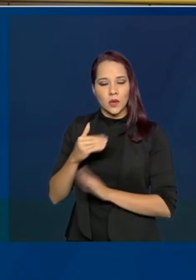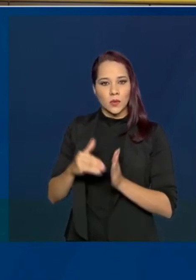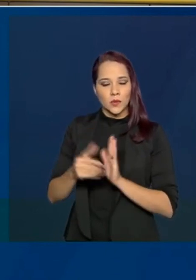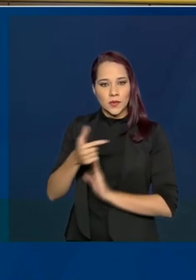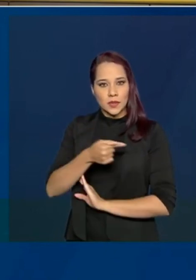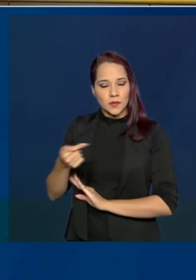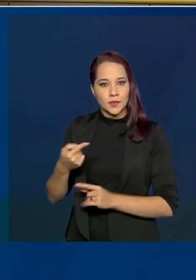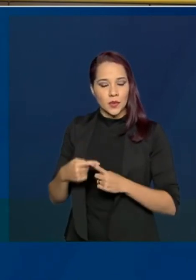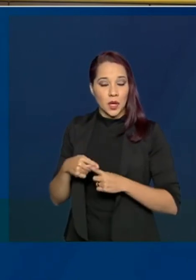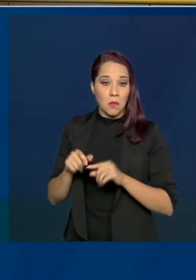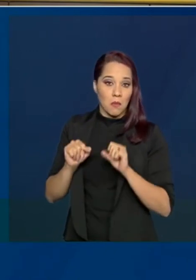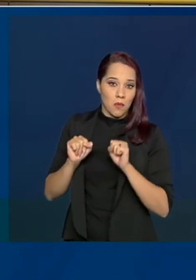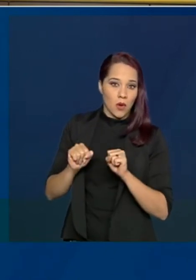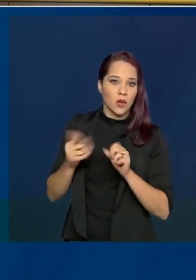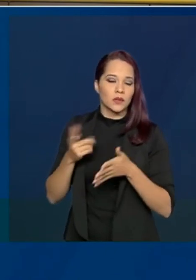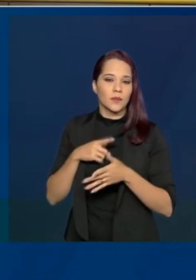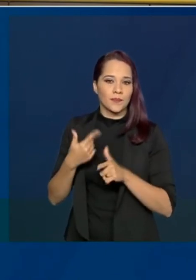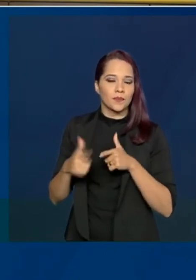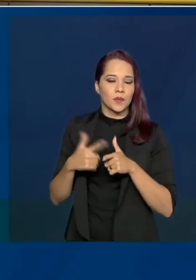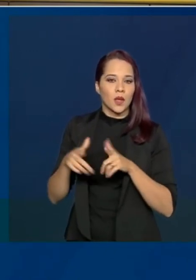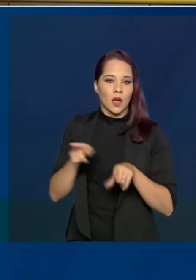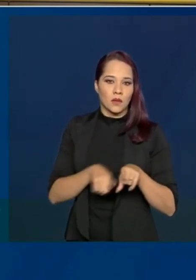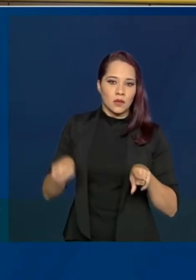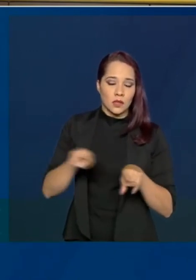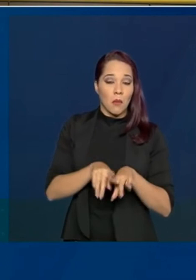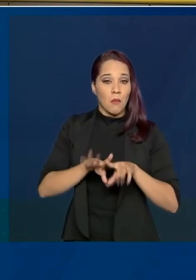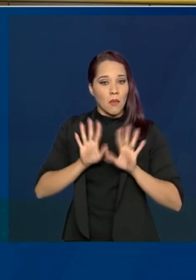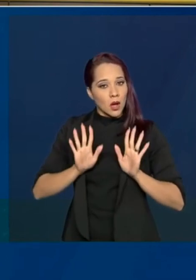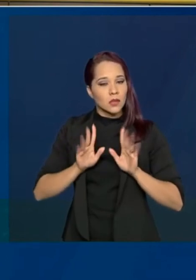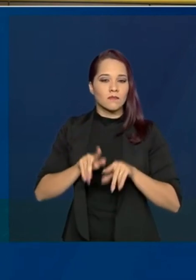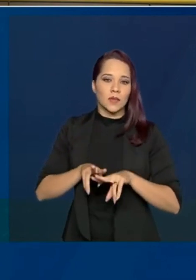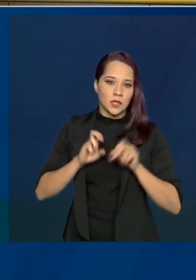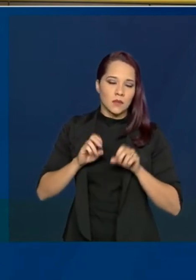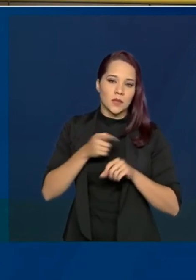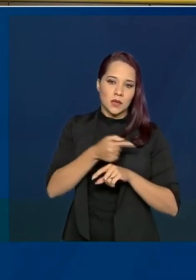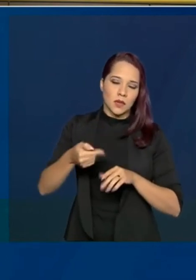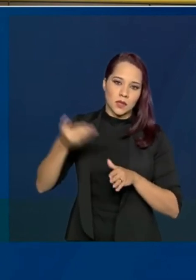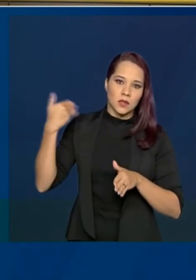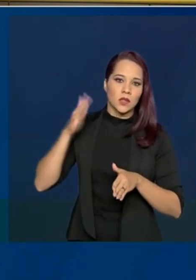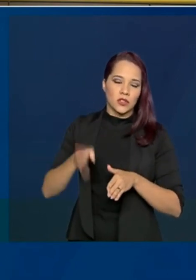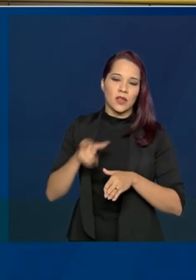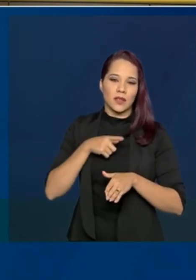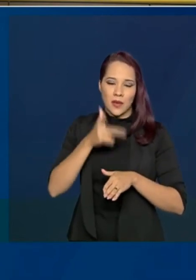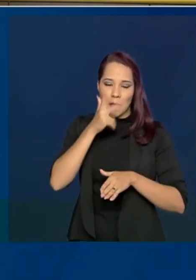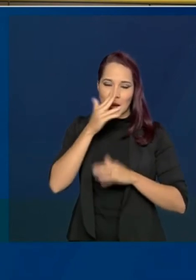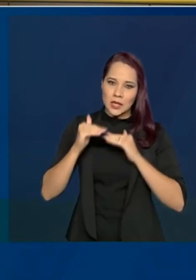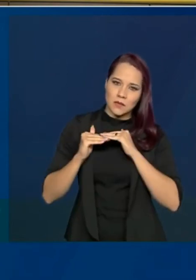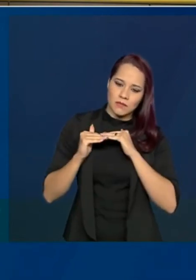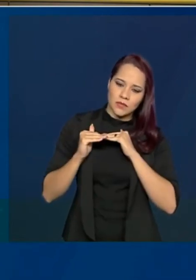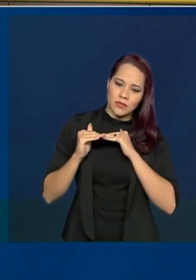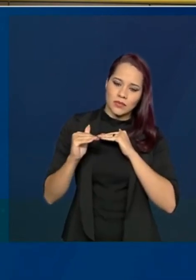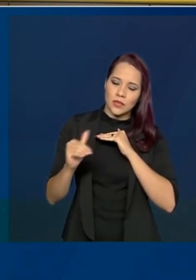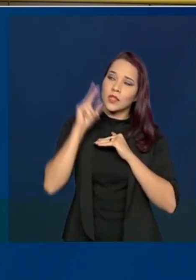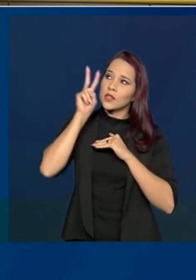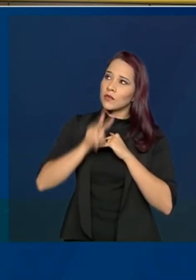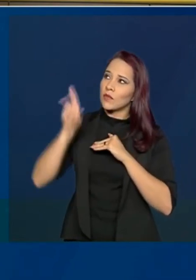semanas, porque elas podem sofrer a atualização, mas a gente percebe que mesmo semanas anteriores, a gente já existe uma tendência olhando o Brasil como